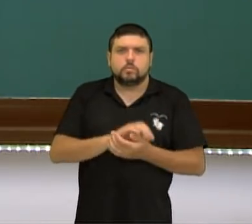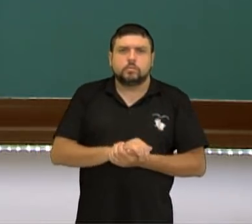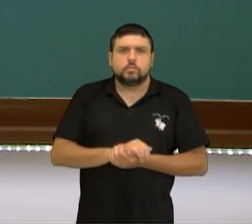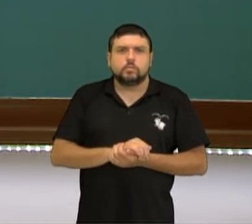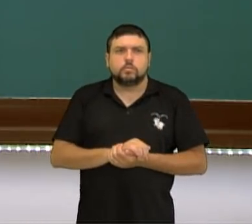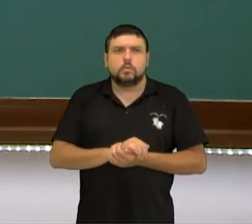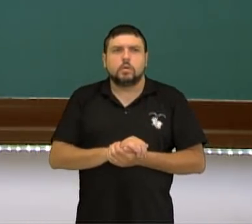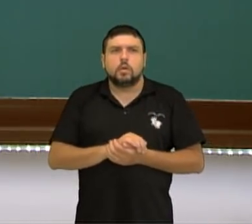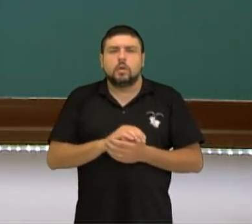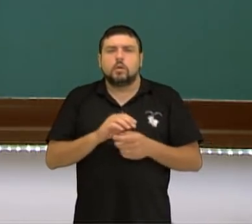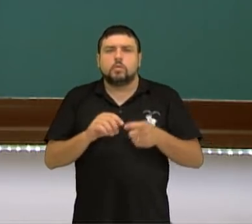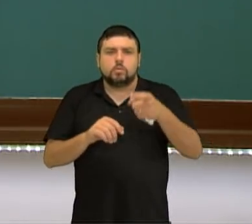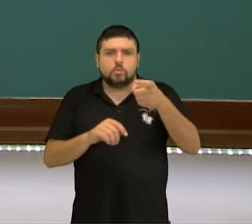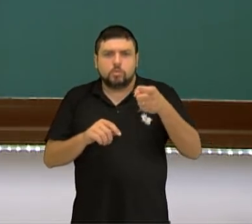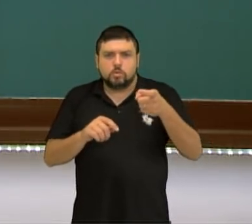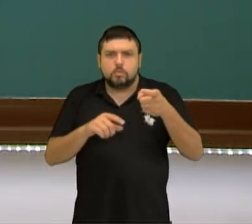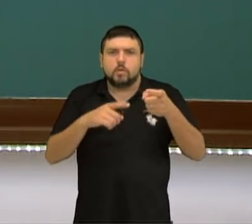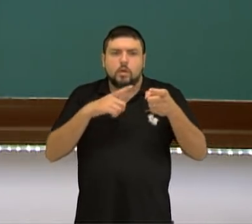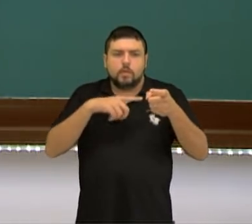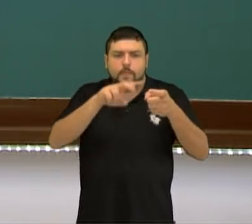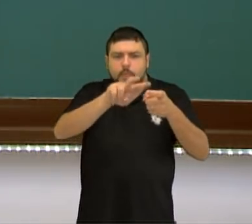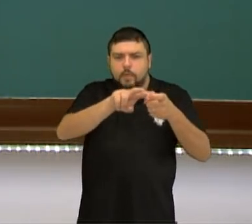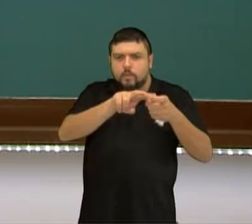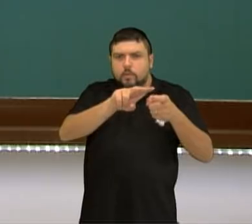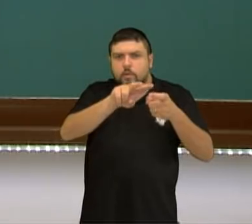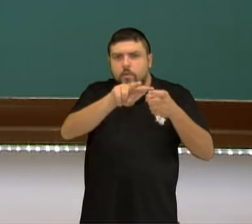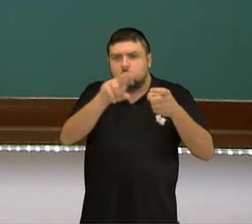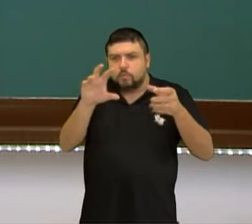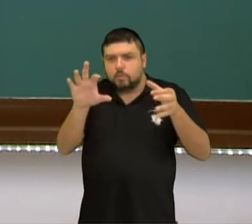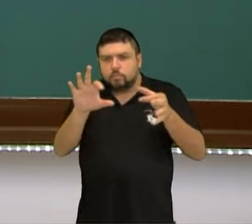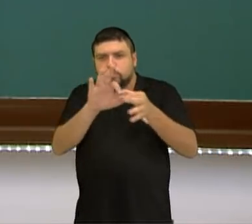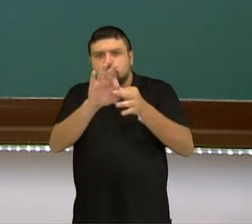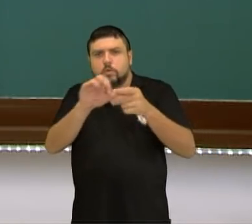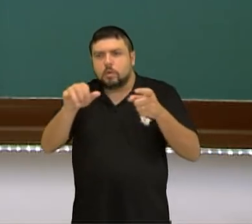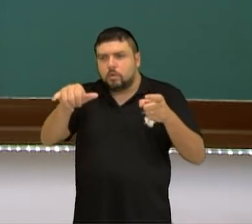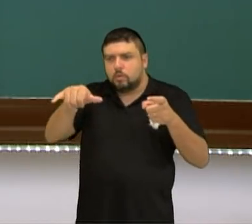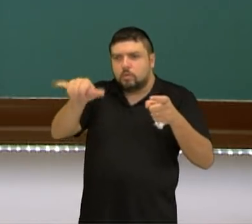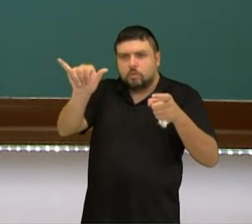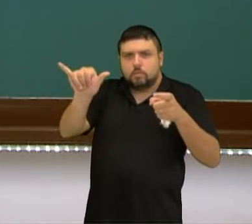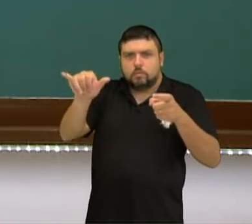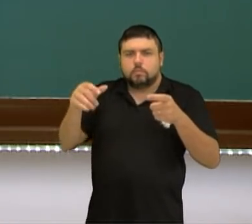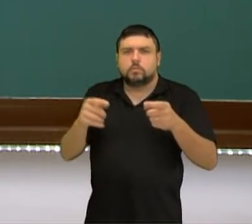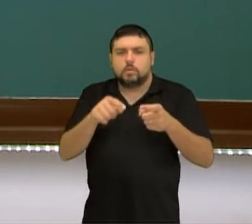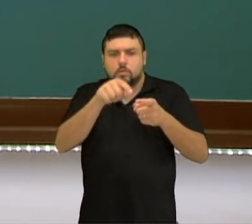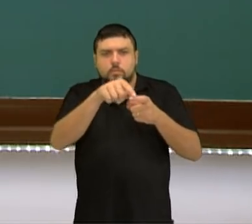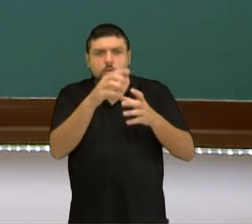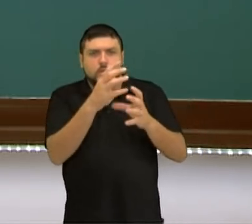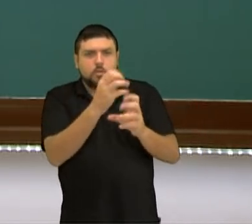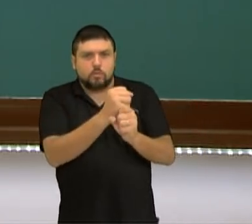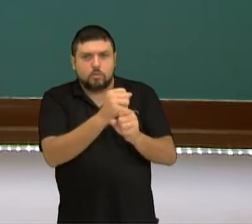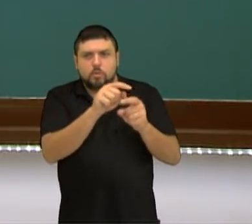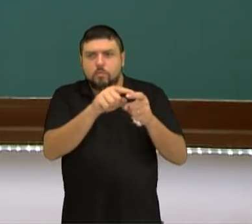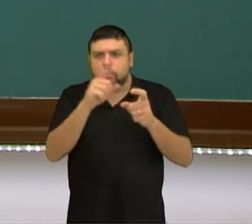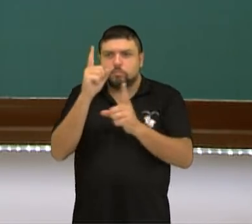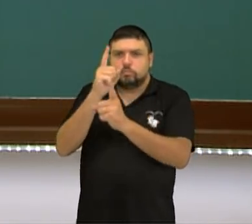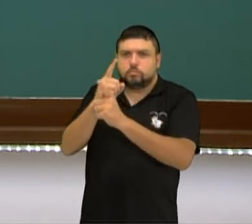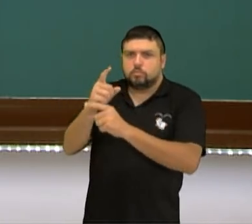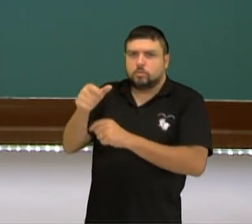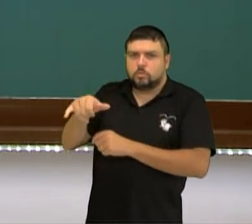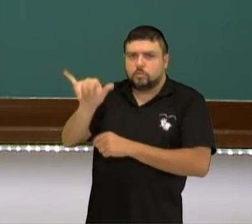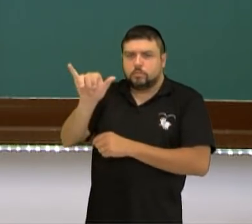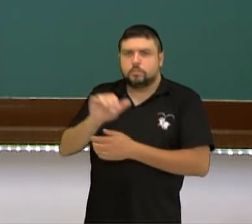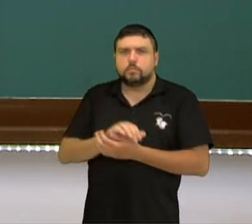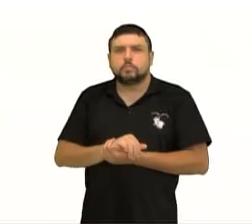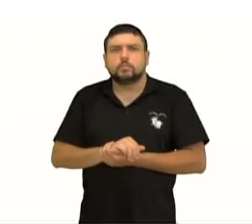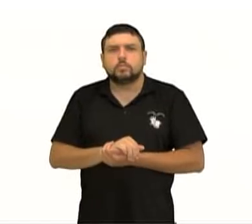valores correspondentes para calcular o y, né? Então, é um valor dado para ter um valor calculado. Depois, associar um ponto